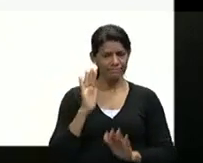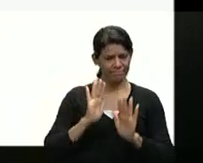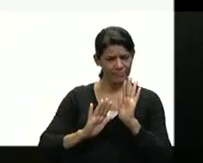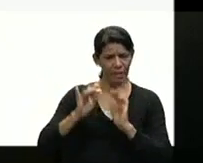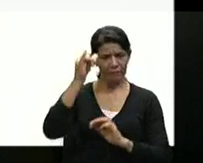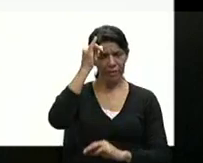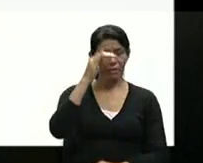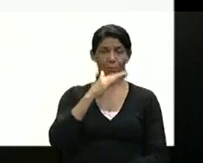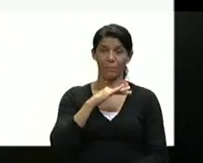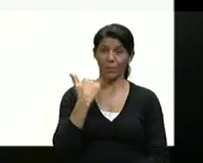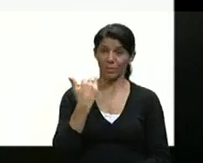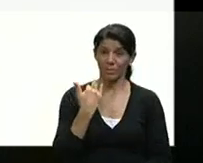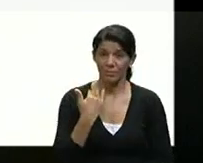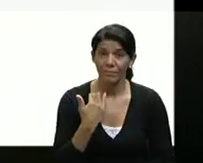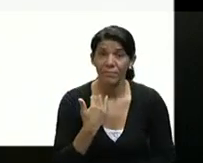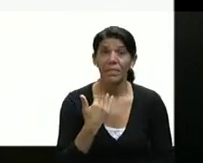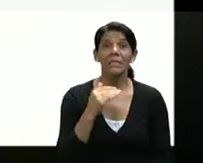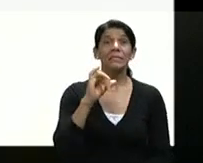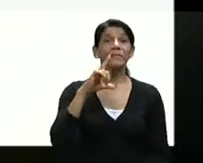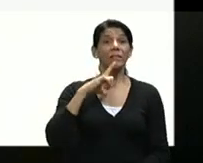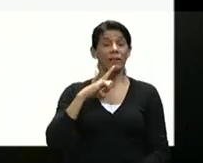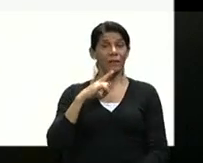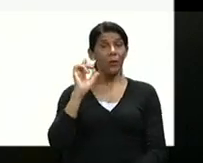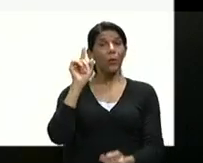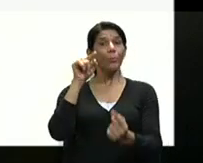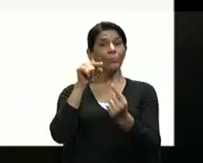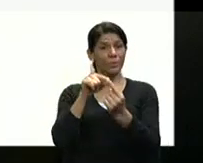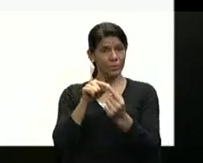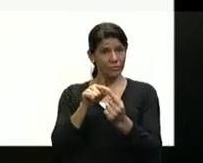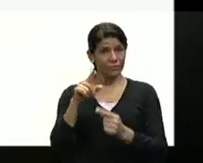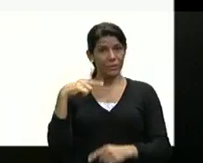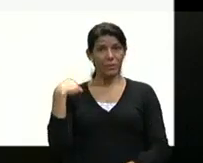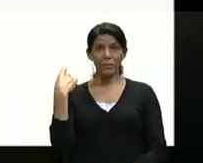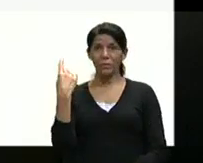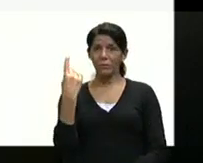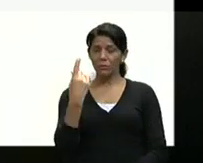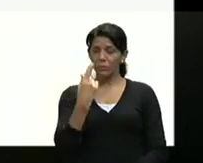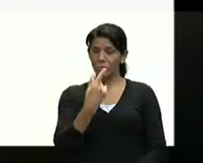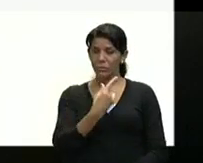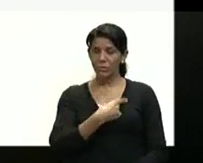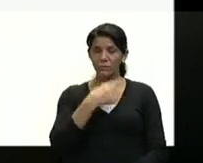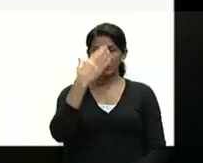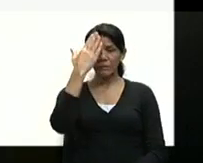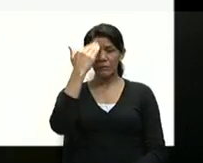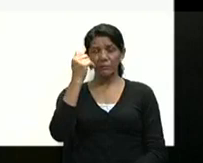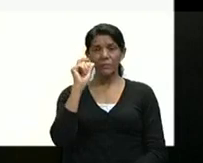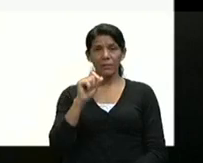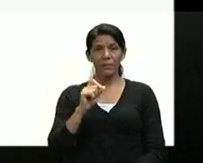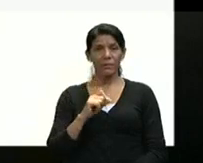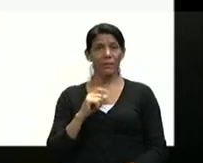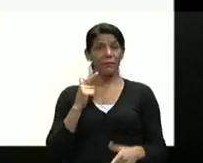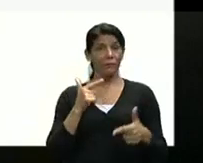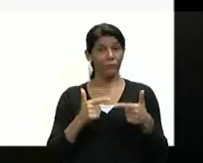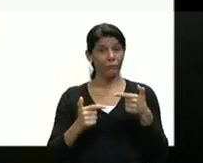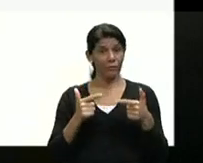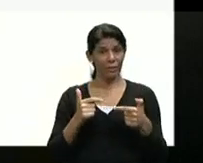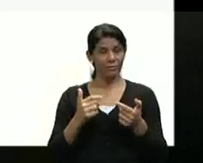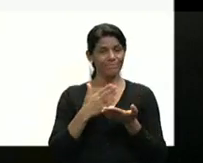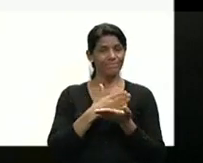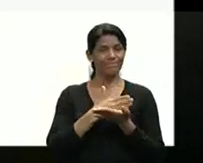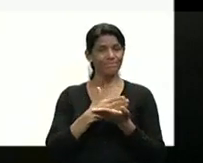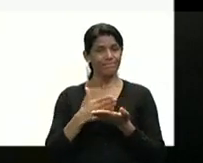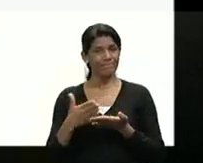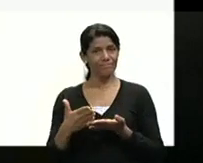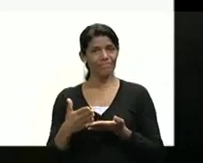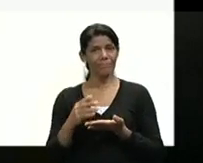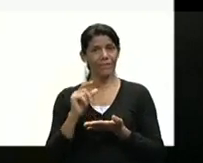morte. Se a gente tem esse objetivo, nós sabemos então que a violência passa a ser